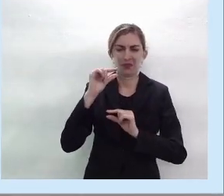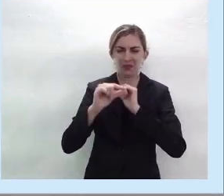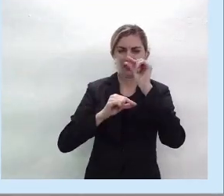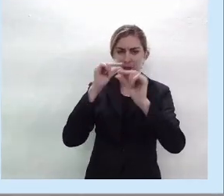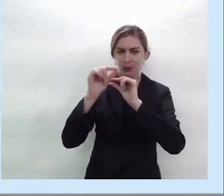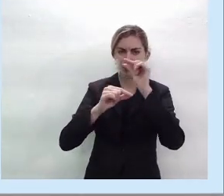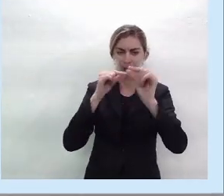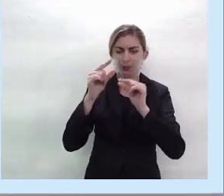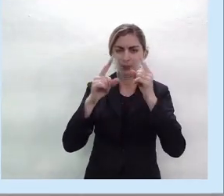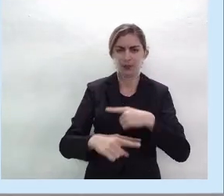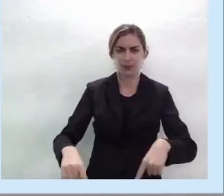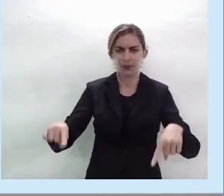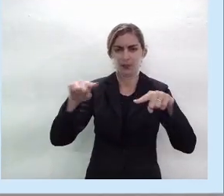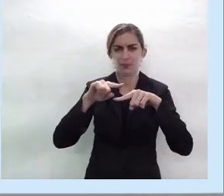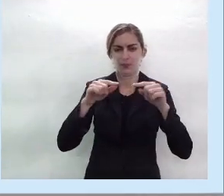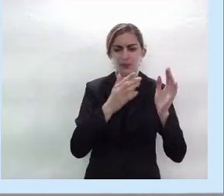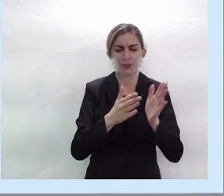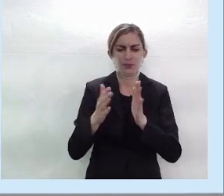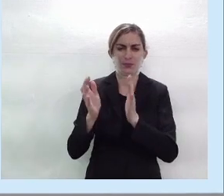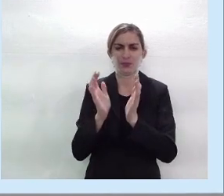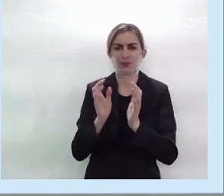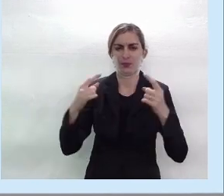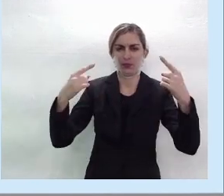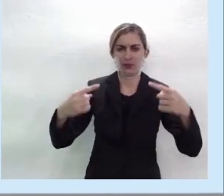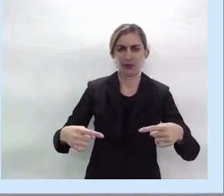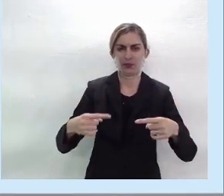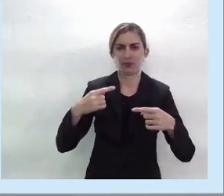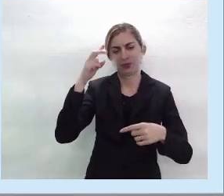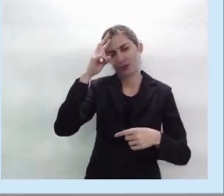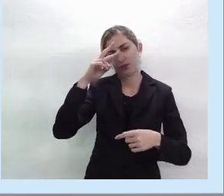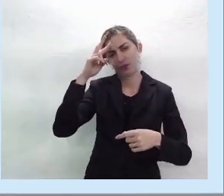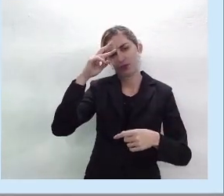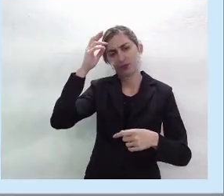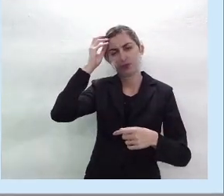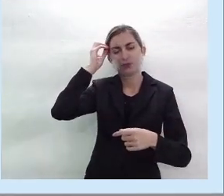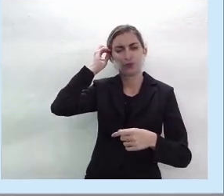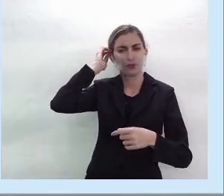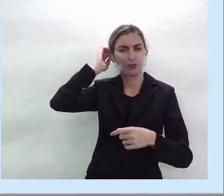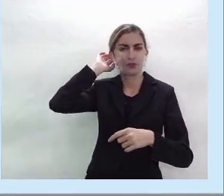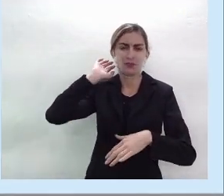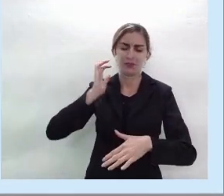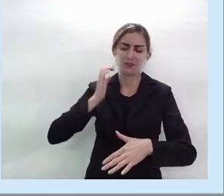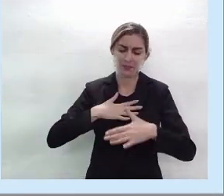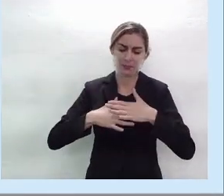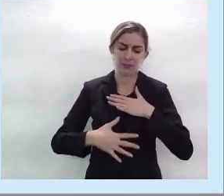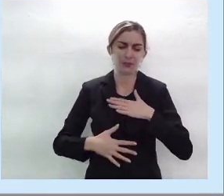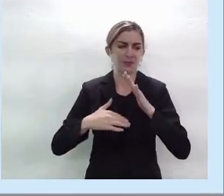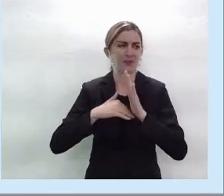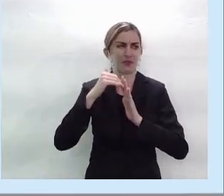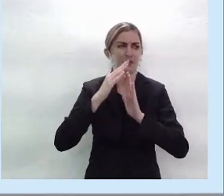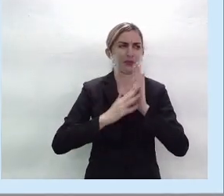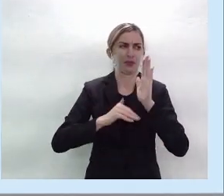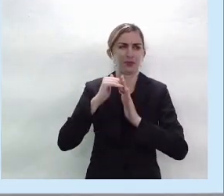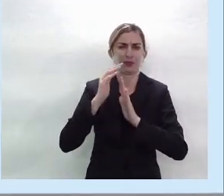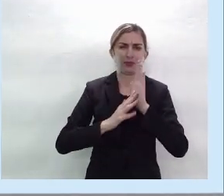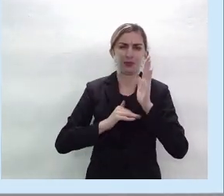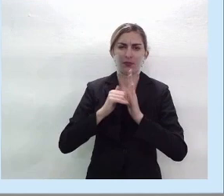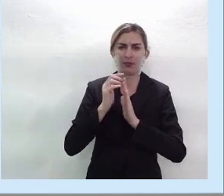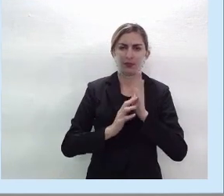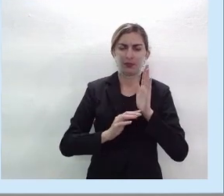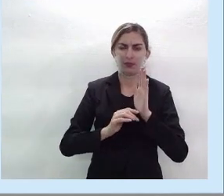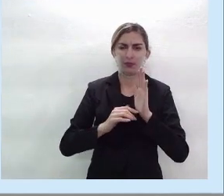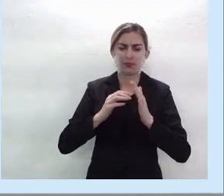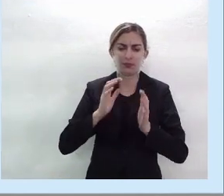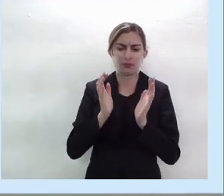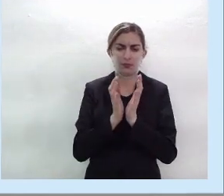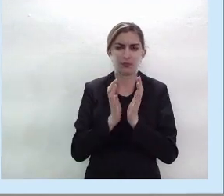relembrou um pouquinho das nossas partes das lutas, a gente vai relembrar as práticas corporais de aventura. Então, a primeira